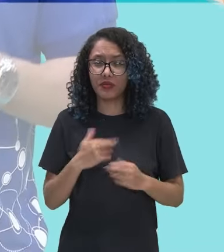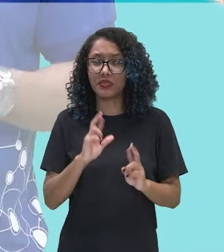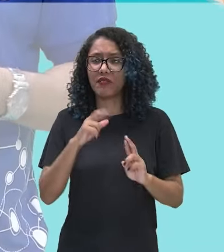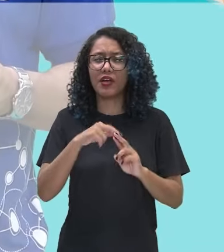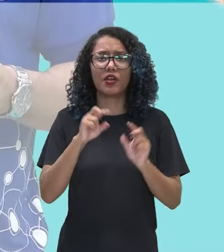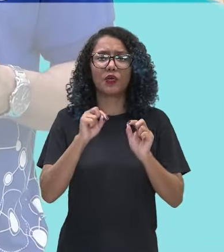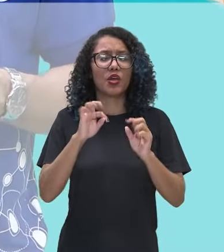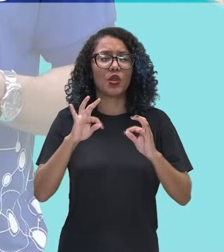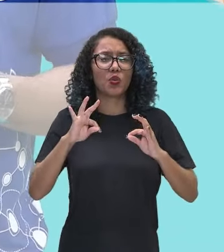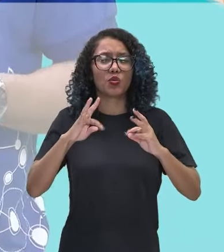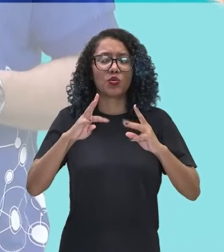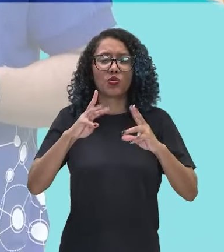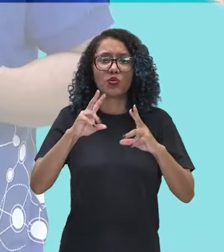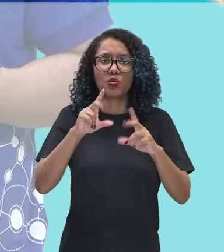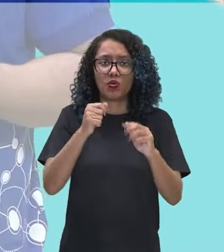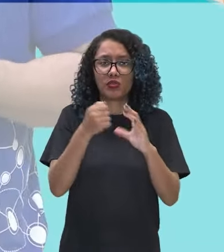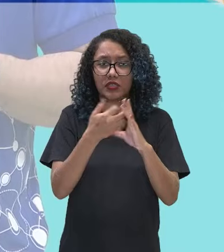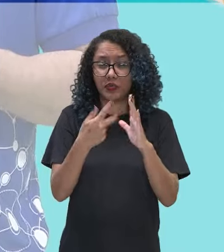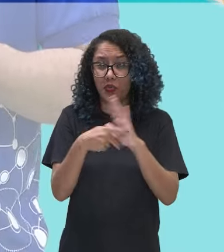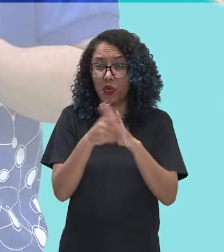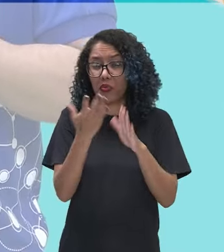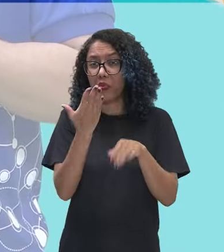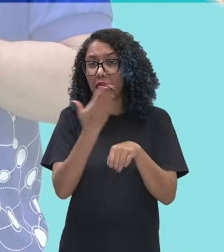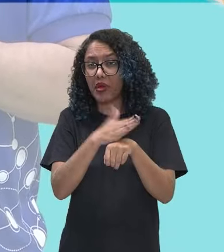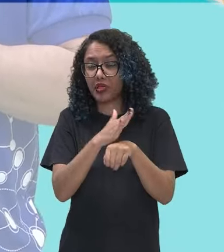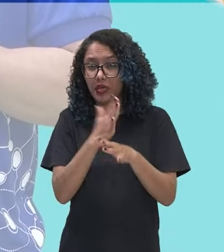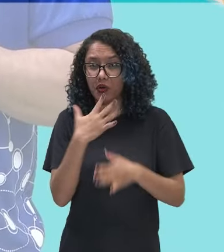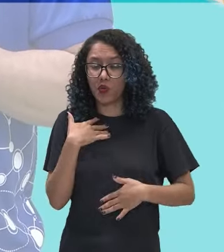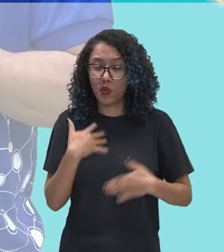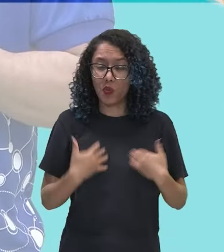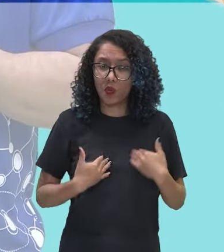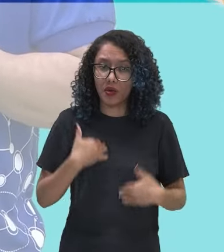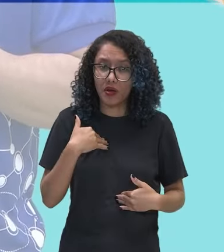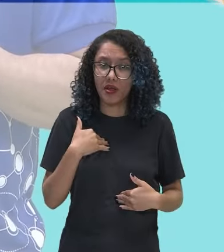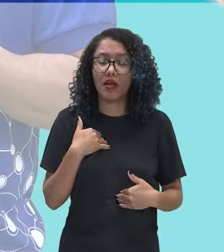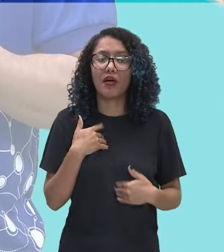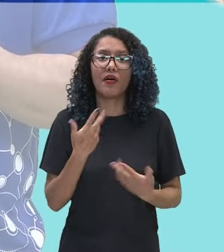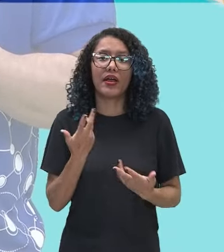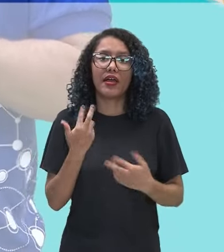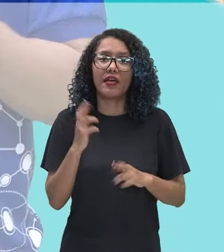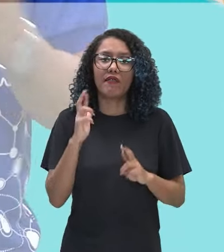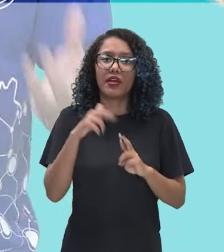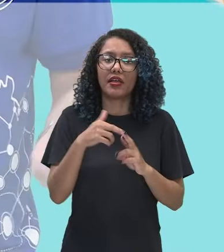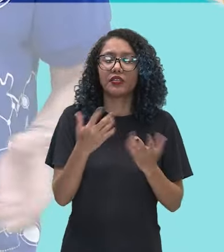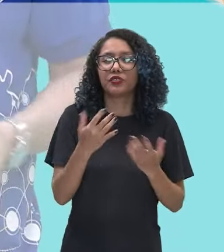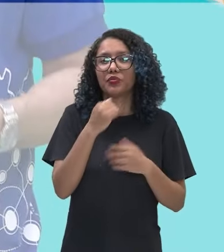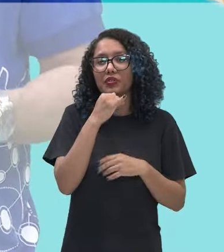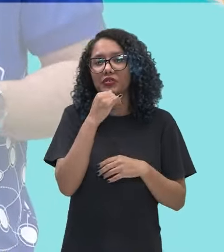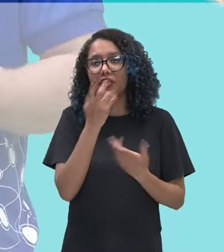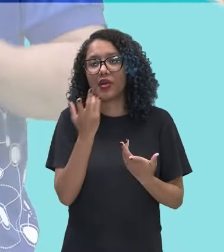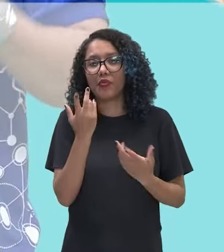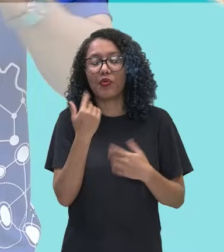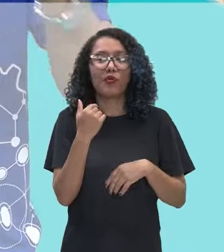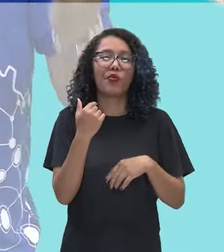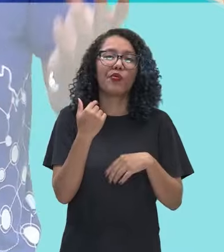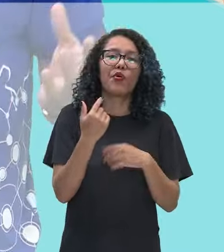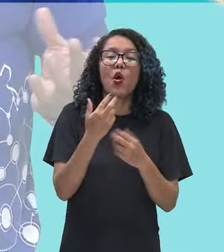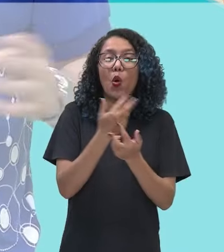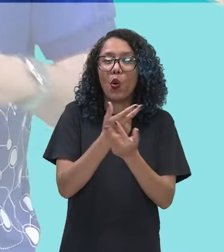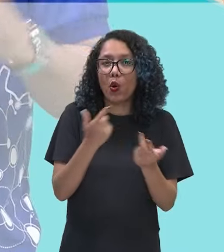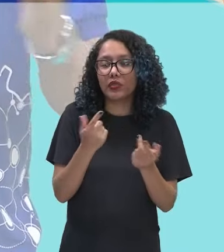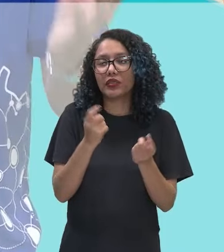elementos que compõem, então, as práticas de atividade, relacionados aí a produtos que as pessoas tomam para emagrecer. Então, todo